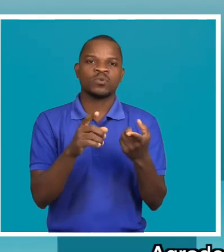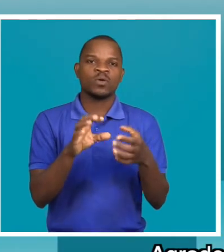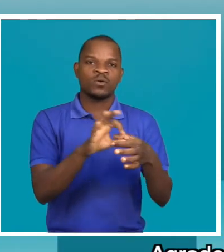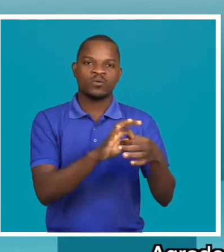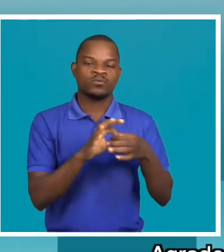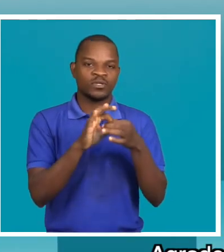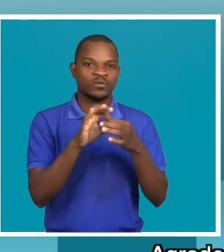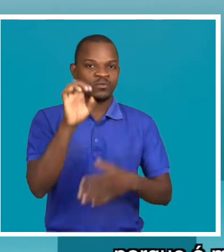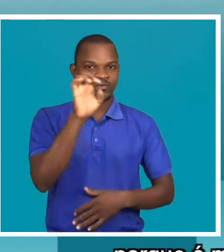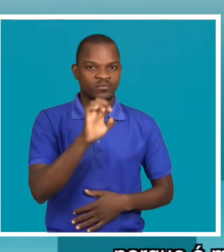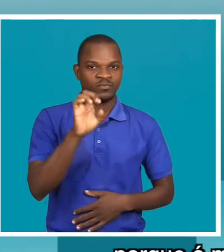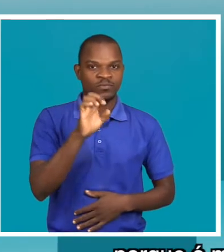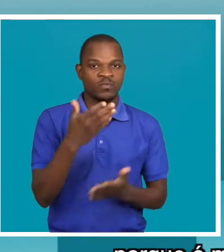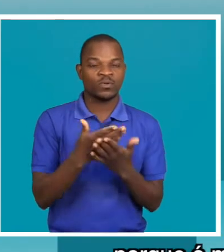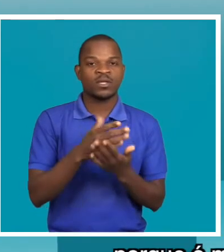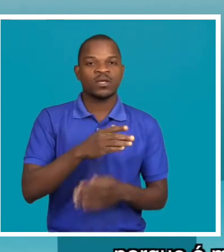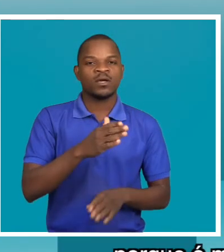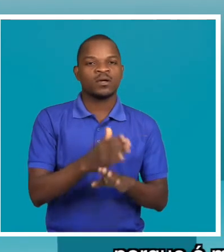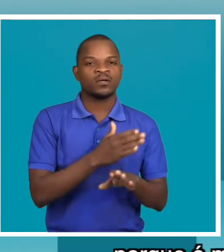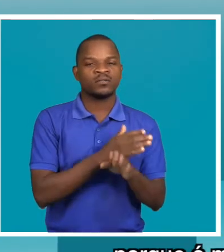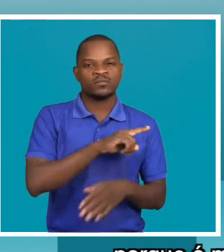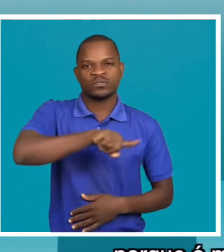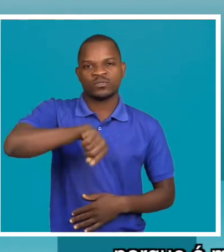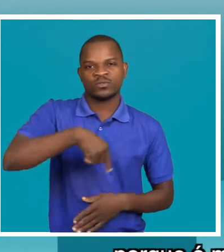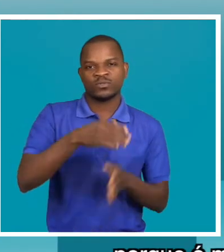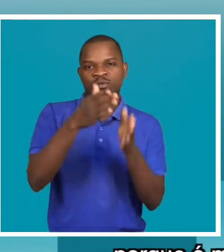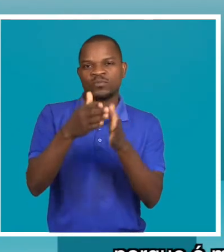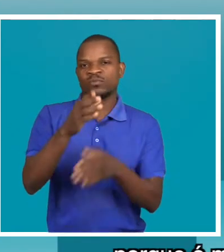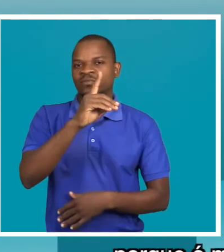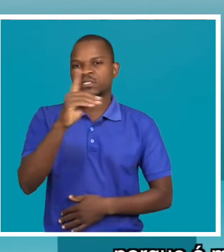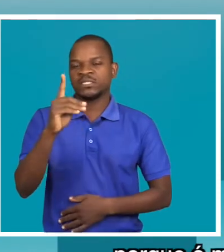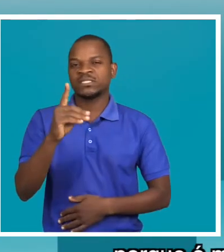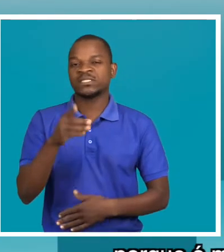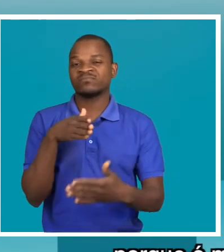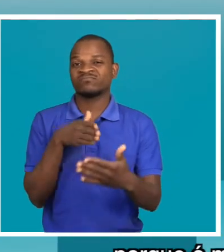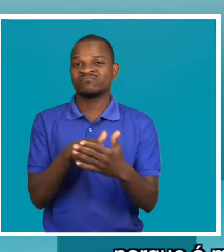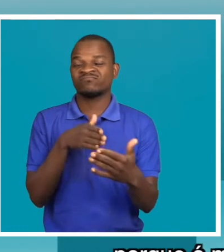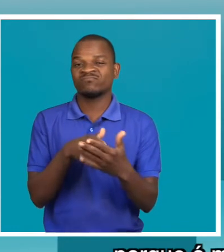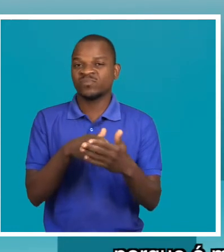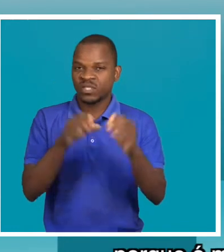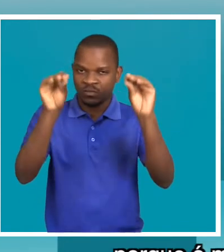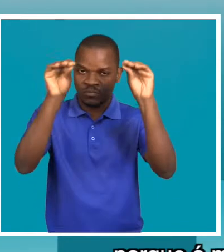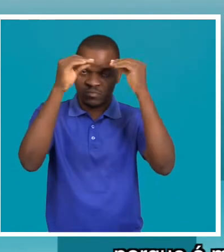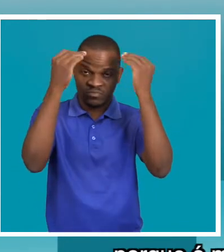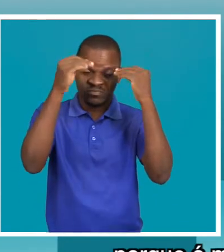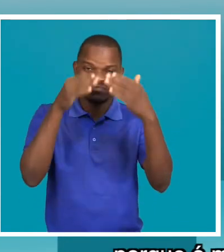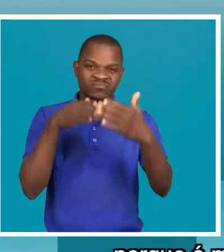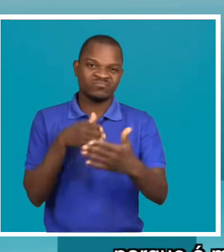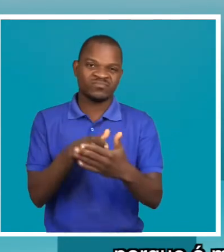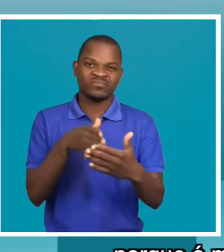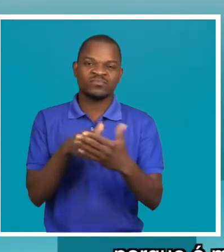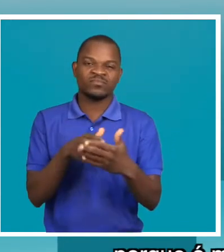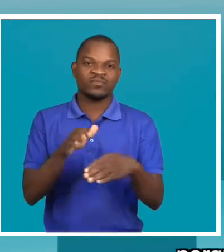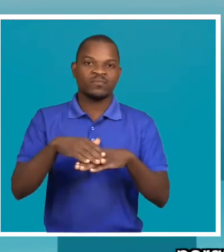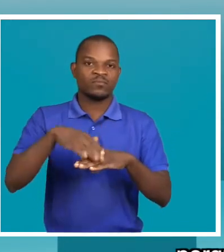Europeia, porque nós deficientes, era muito difícil ter uma profissão.